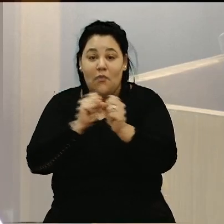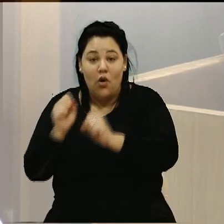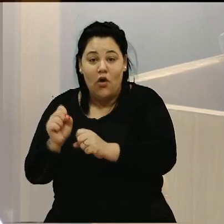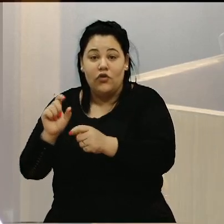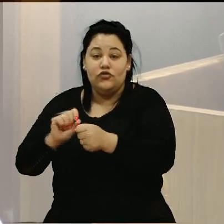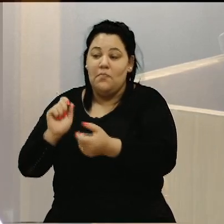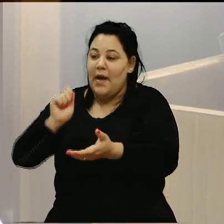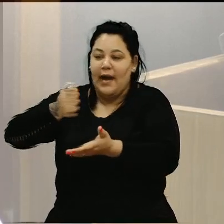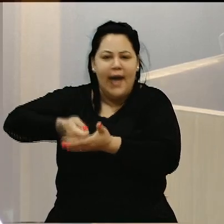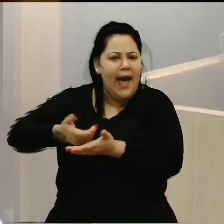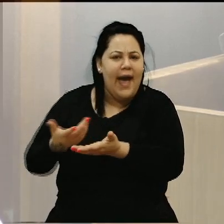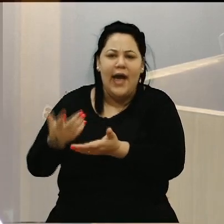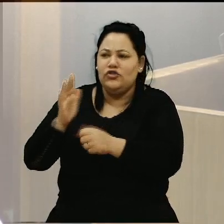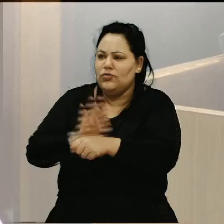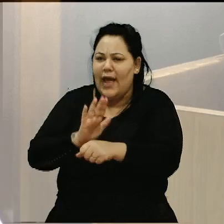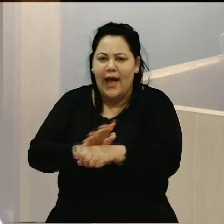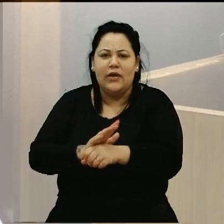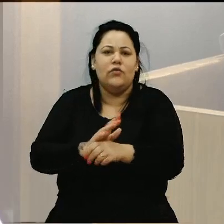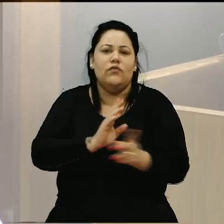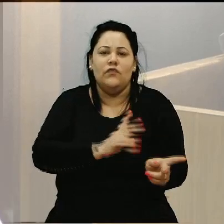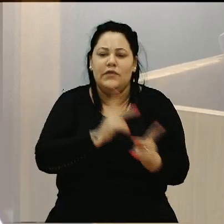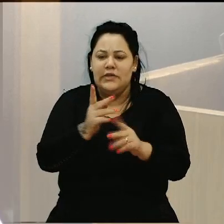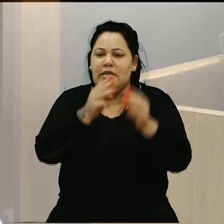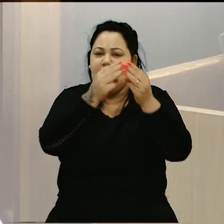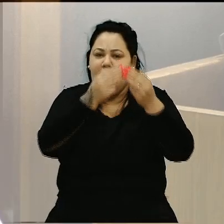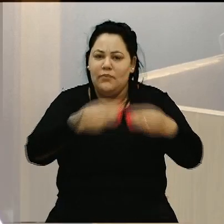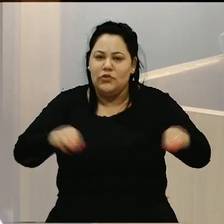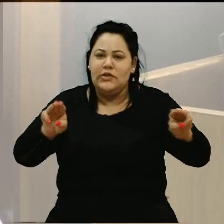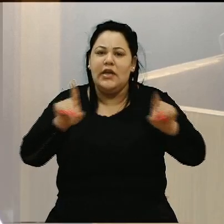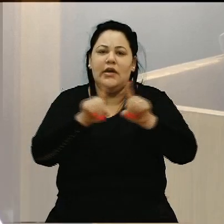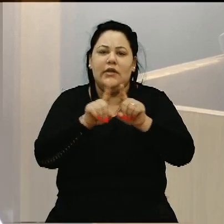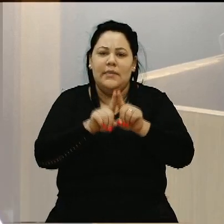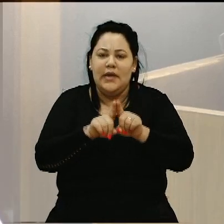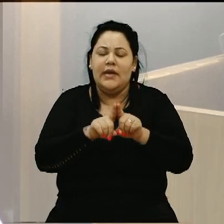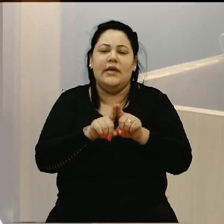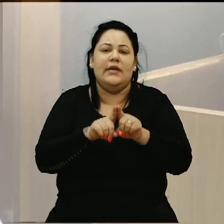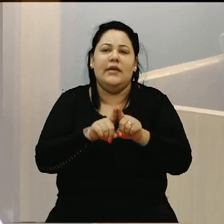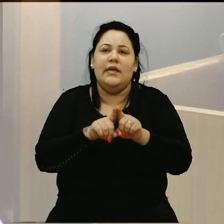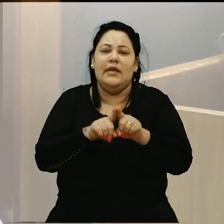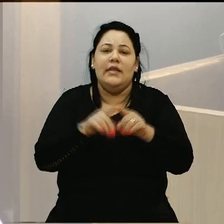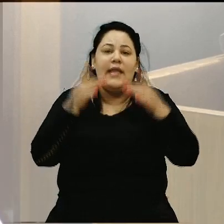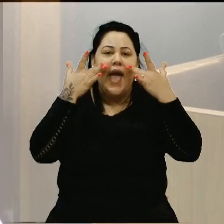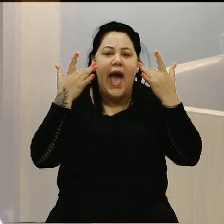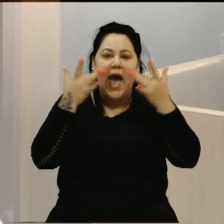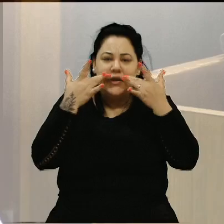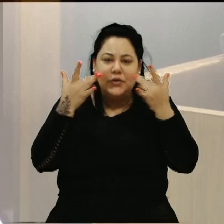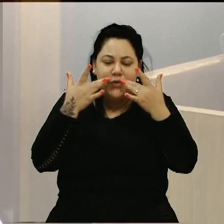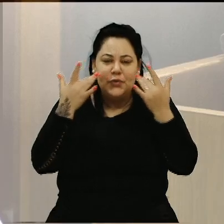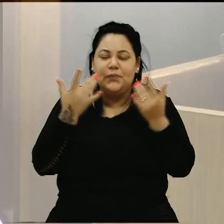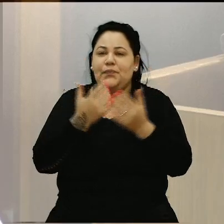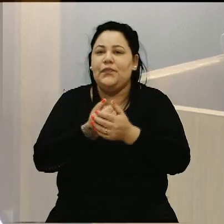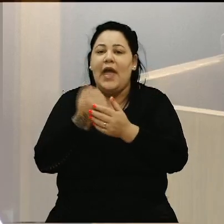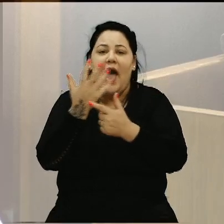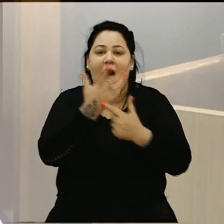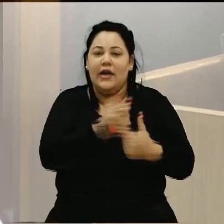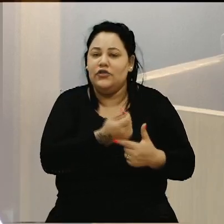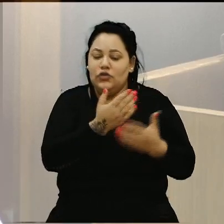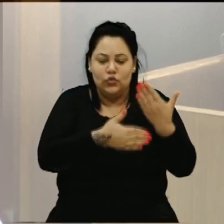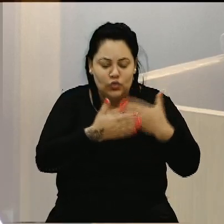a museus, teatros, exposições de arte e outros eventos culturais para enriquecer a formação dos alunos. Tudo isso é